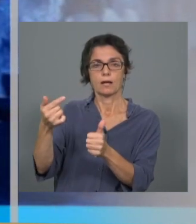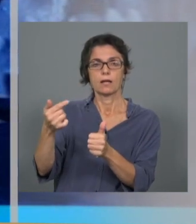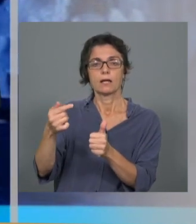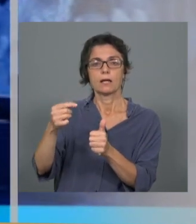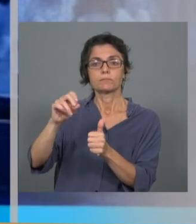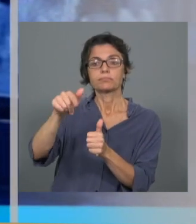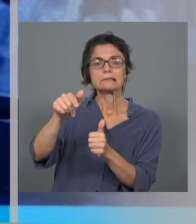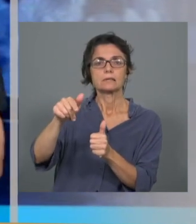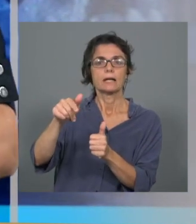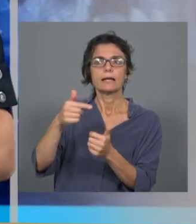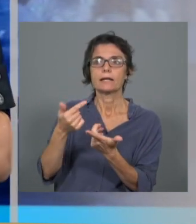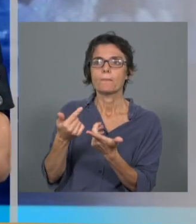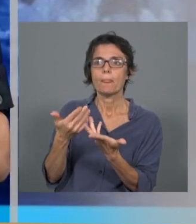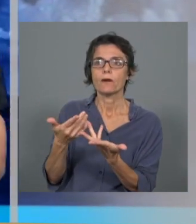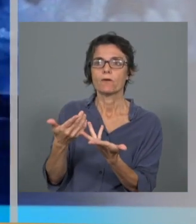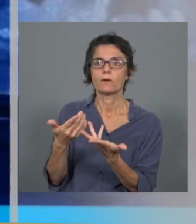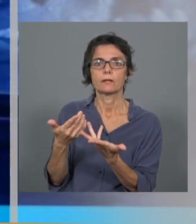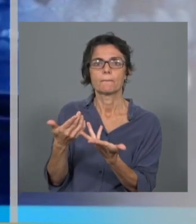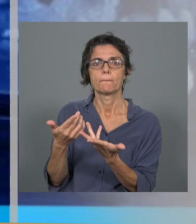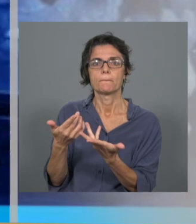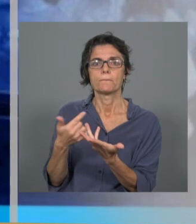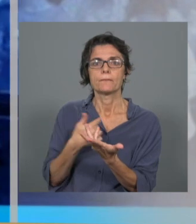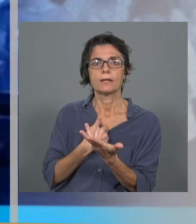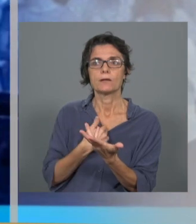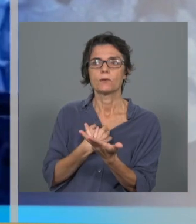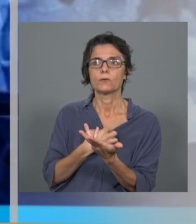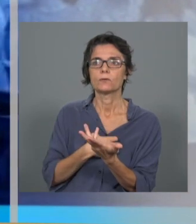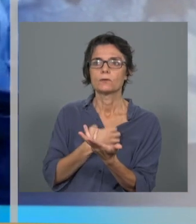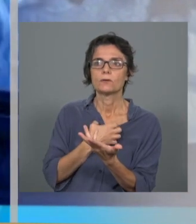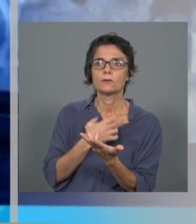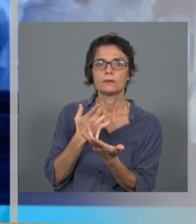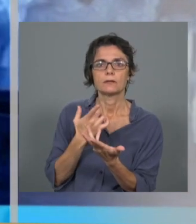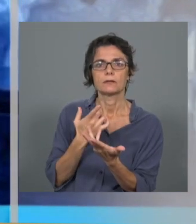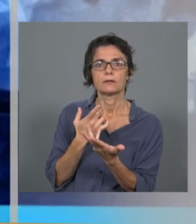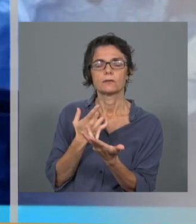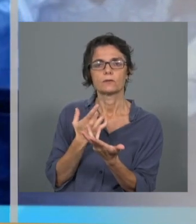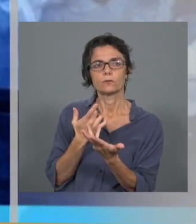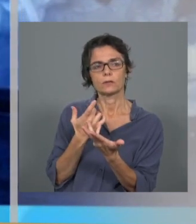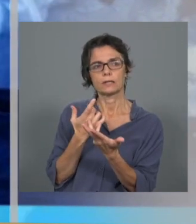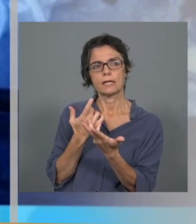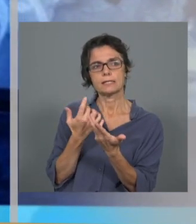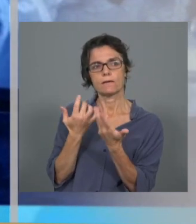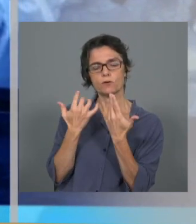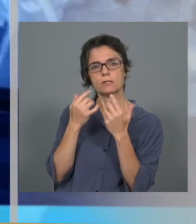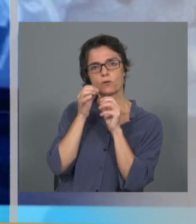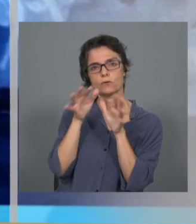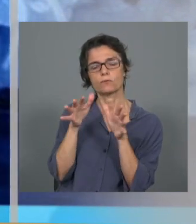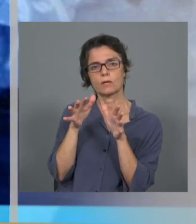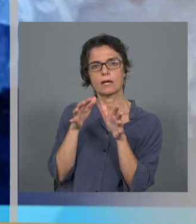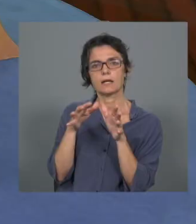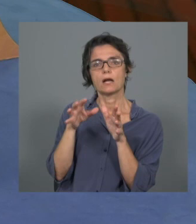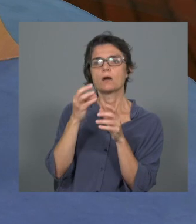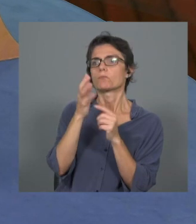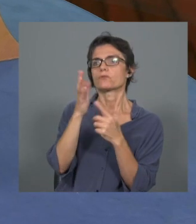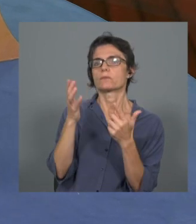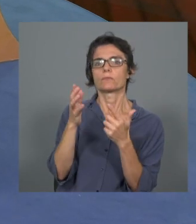giro agora fazer ter essa informação num contexto histórico, da forma como as pessoas trabalhavam, da forma como